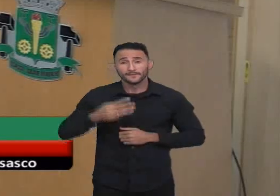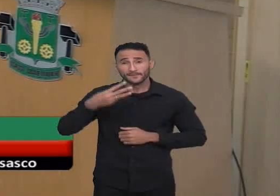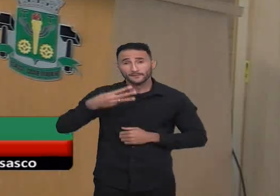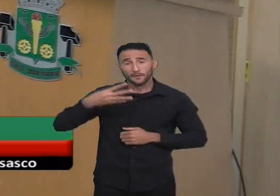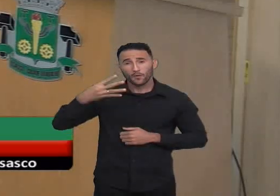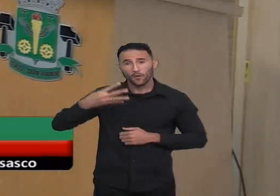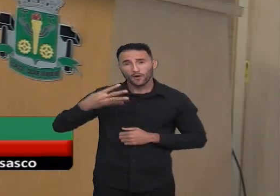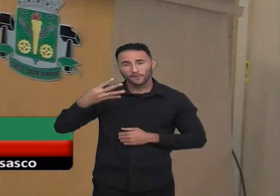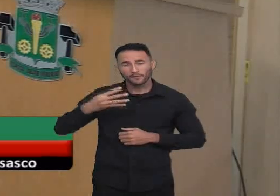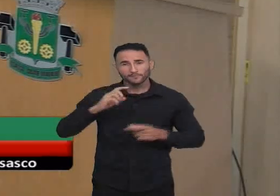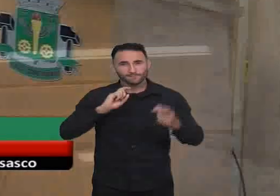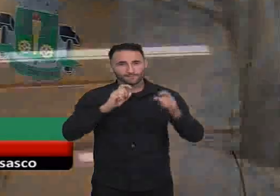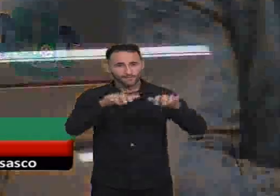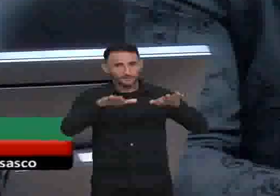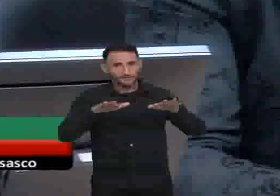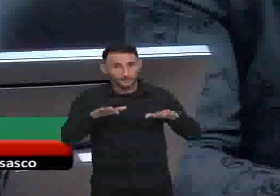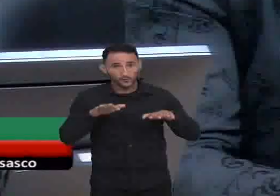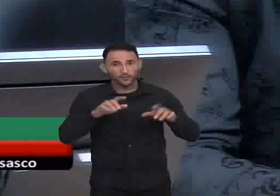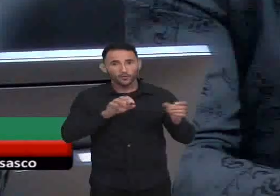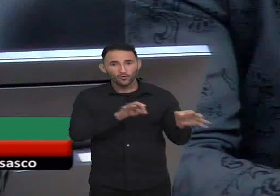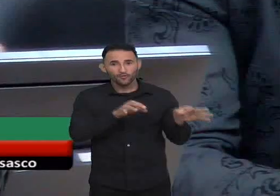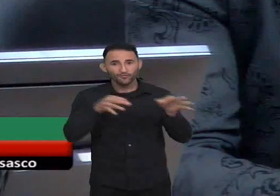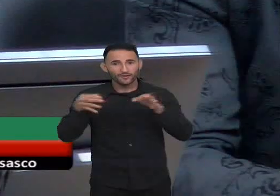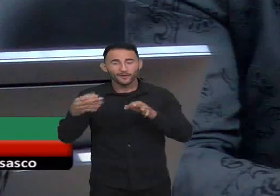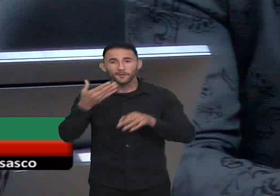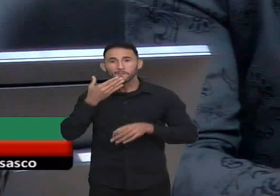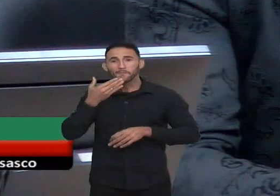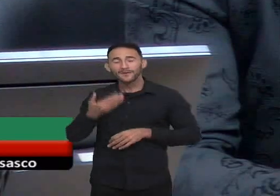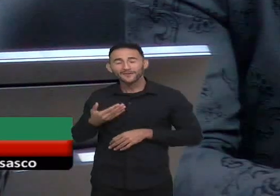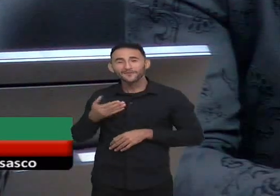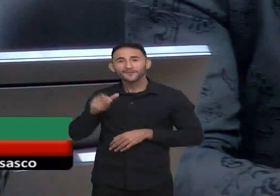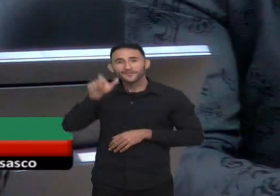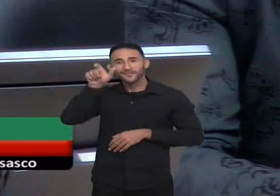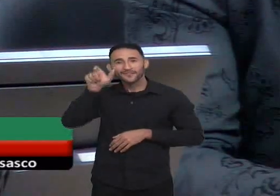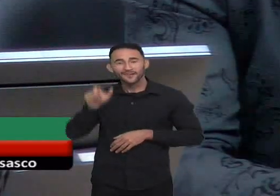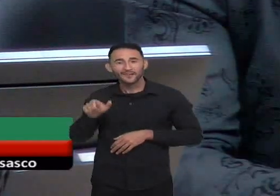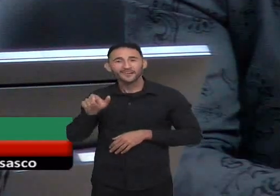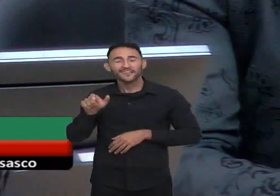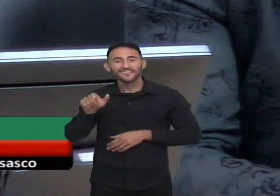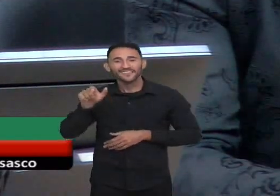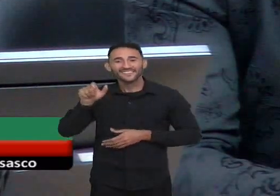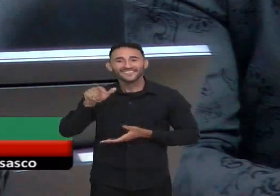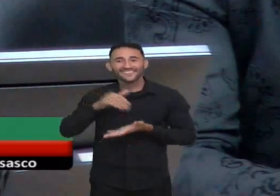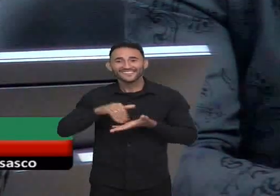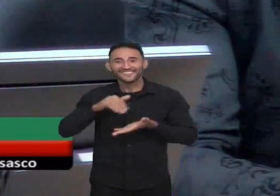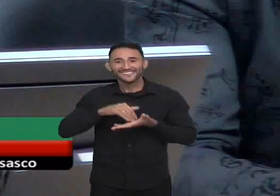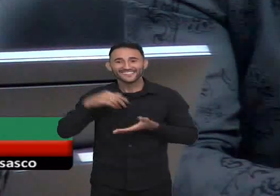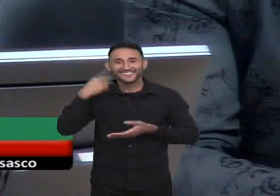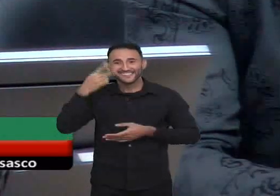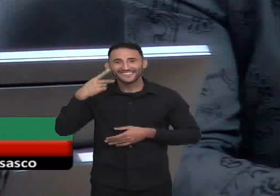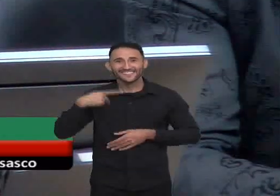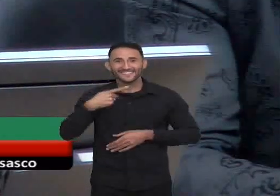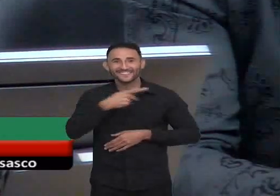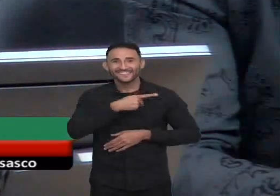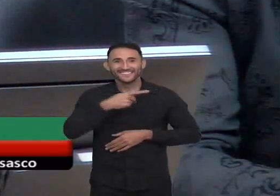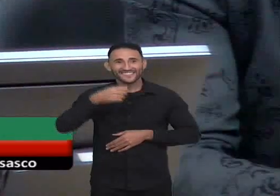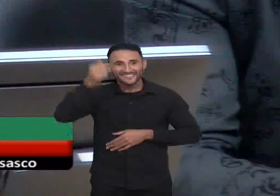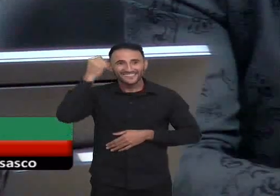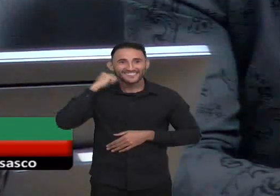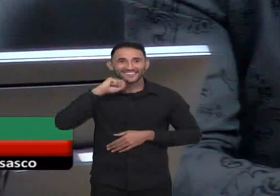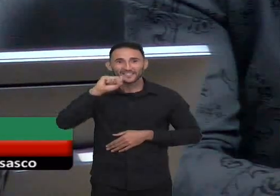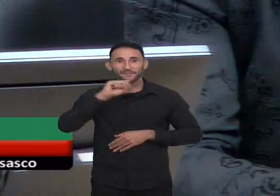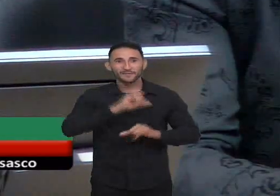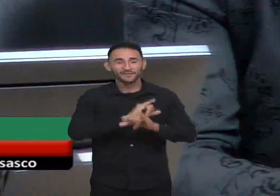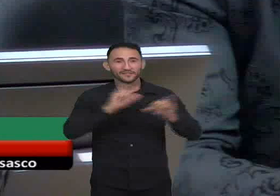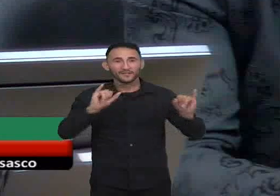34ª sessão ordinária, solicito a nossa nobre secretária vereadora, pastora Cristiane Selegato, que